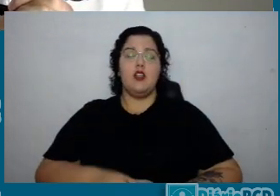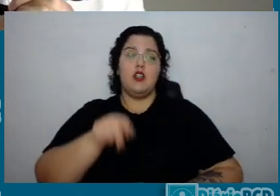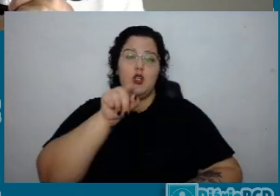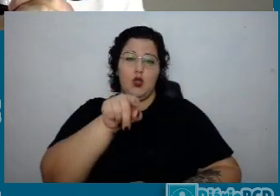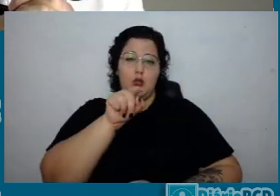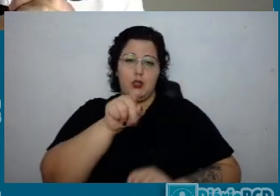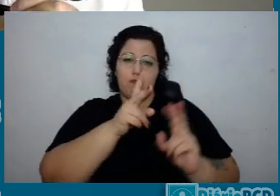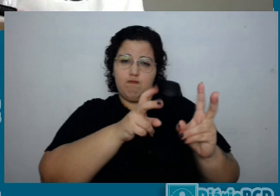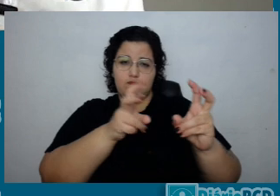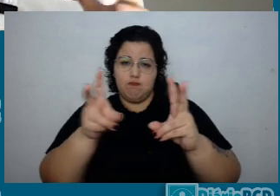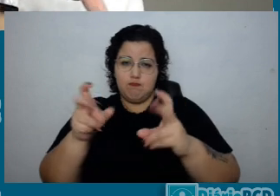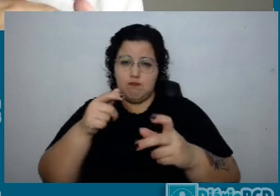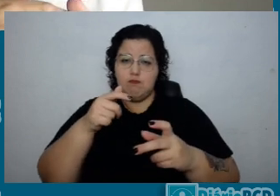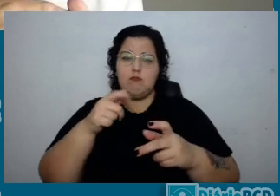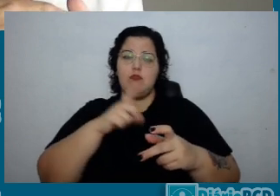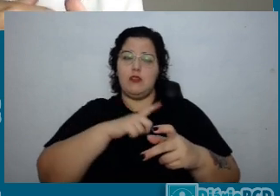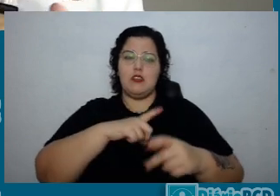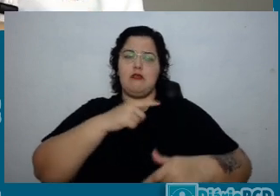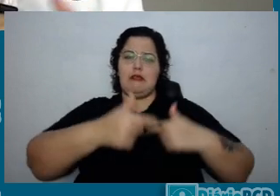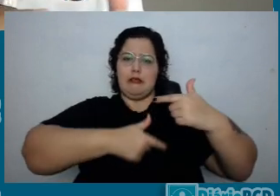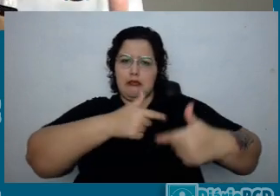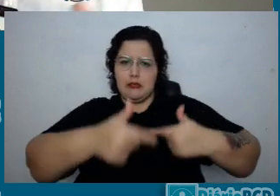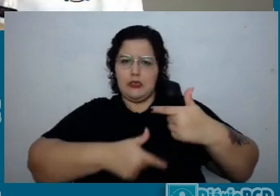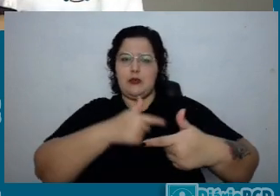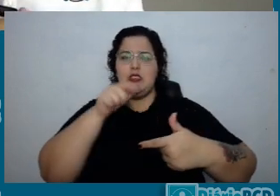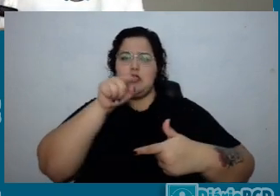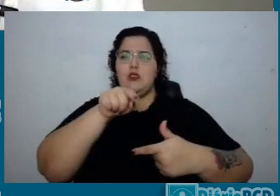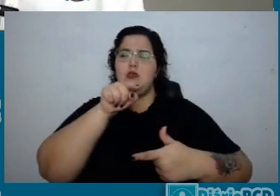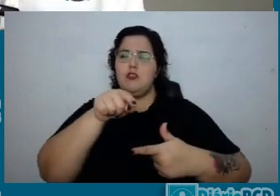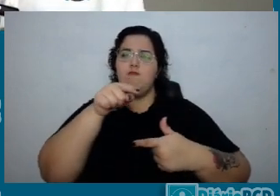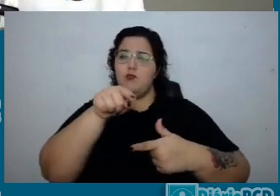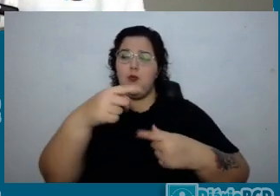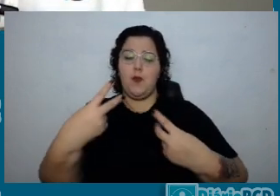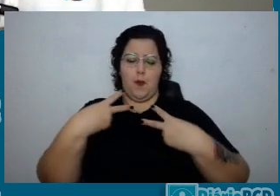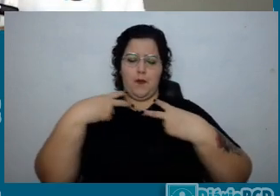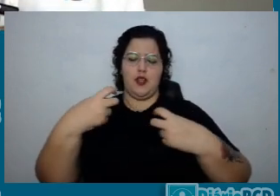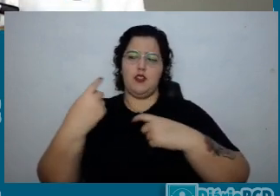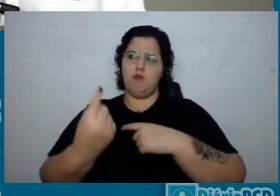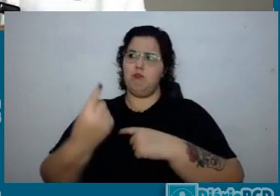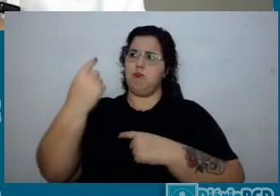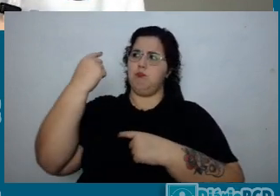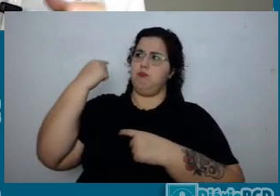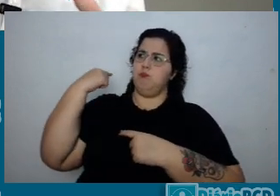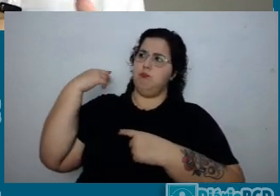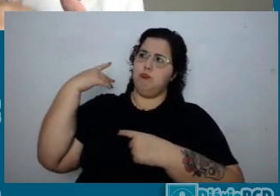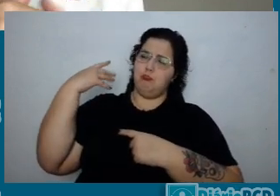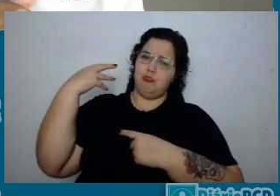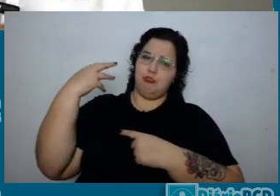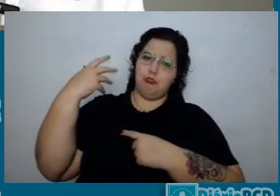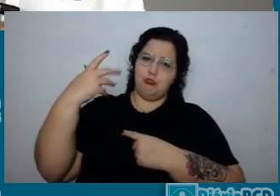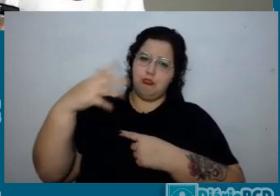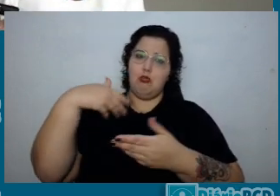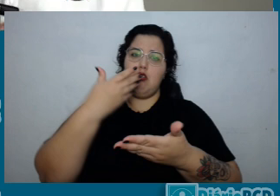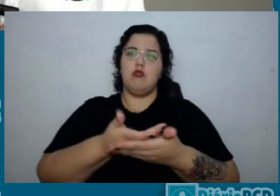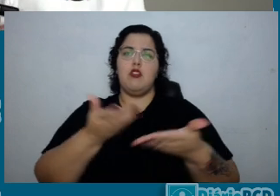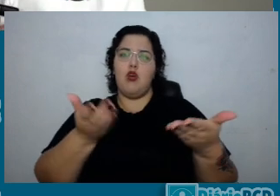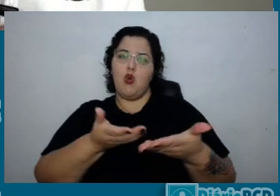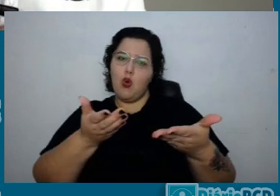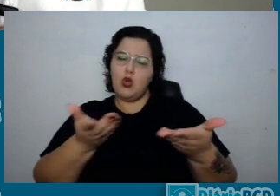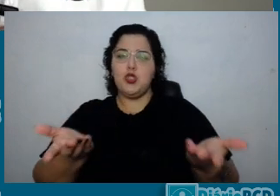Você consegue, diante de tantas atividades, fazer um balanço de todo esse tempo,